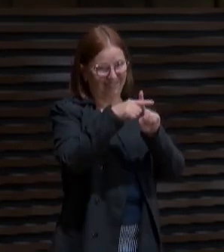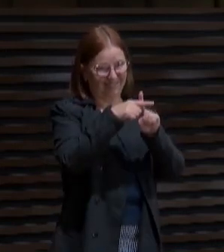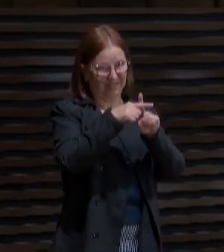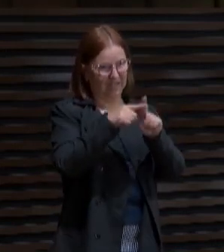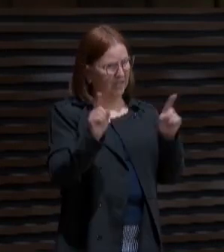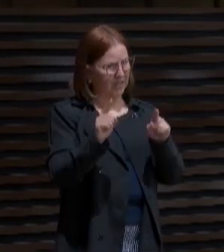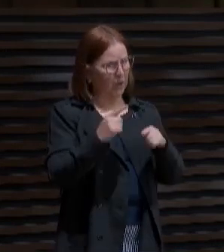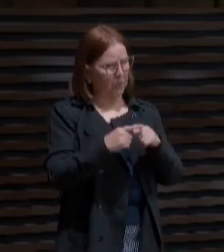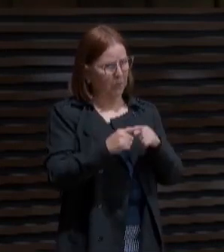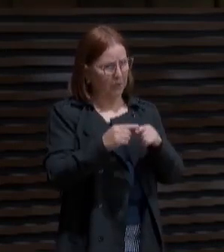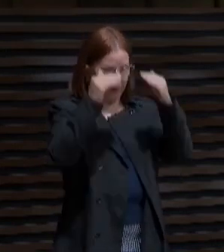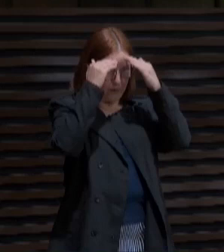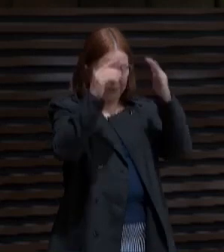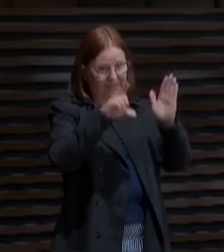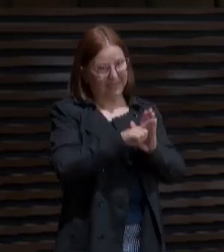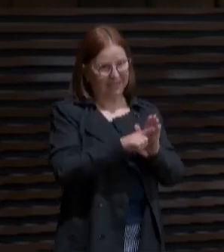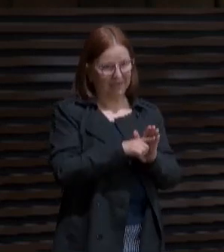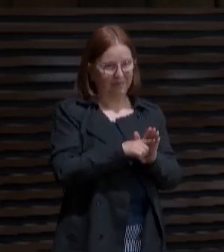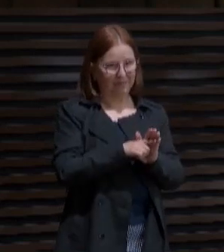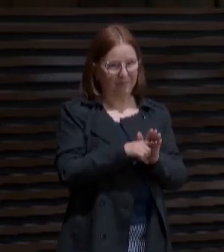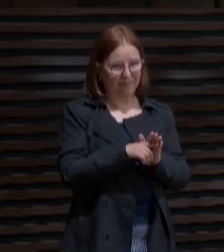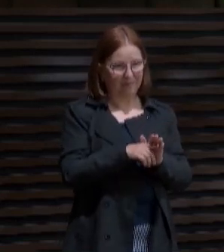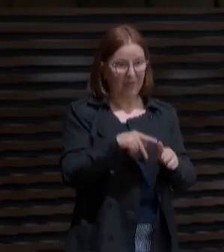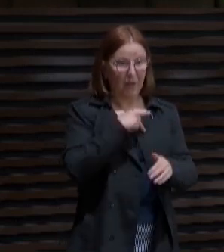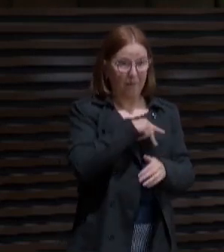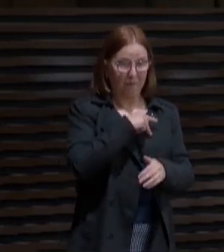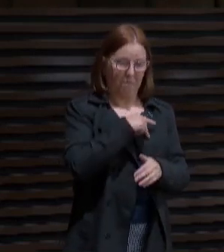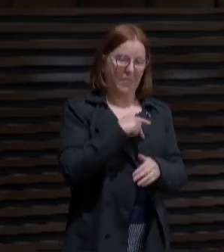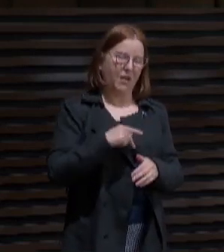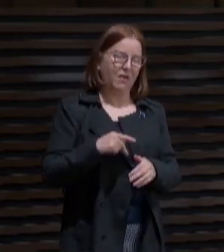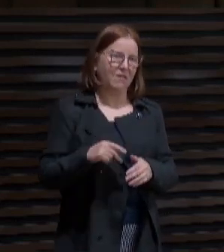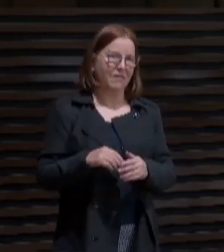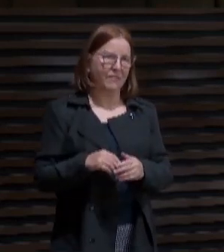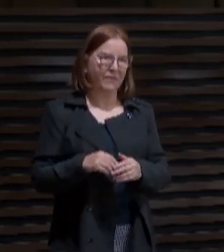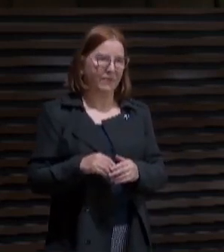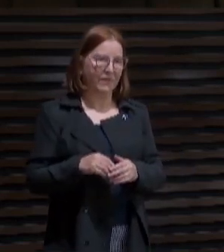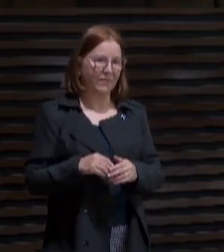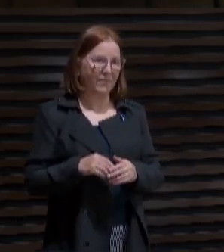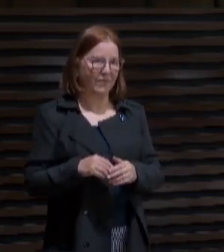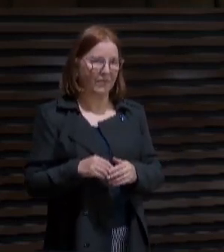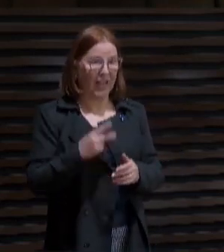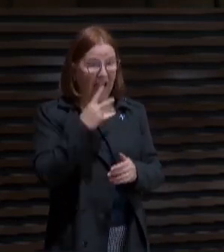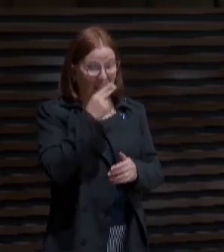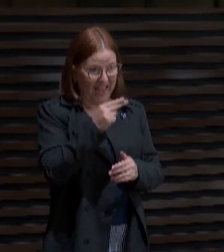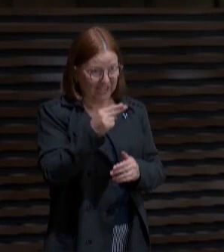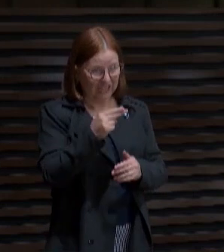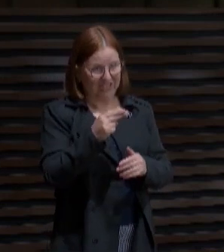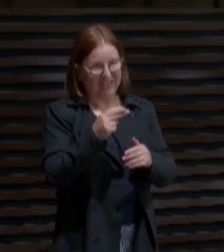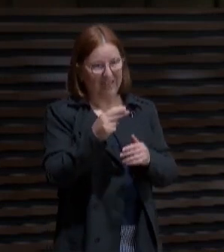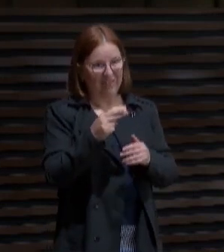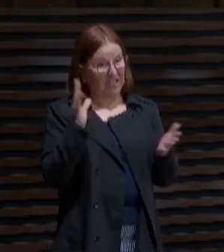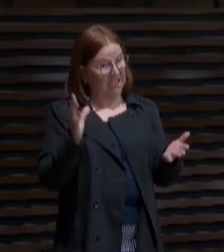como Paulo fazia, achava que estava fazendo. O problema é que, se você for culpado da violação